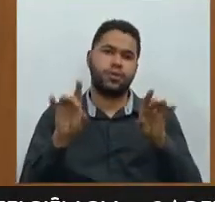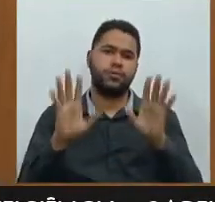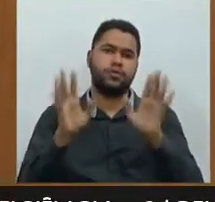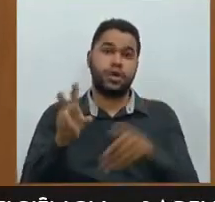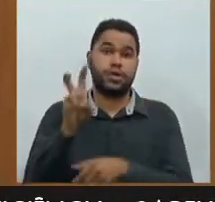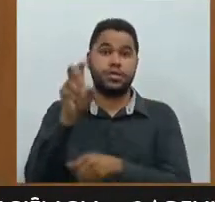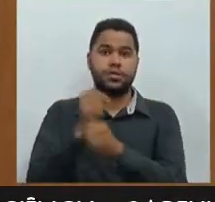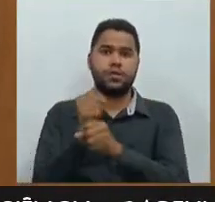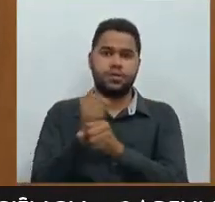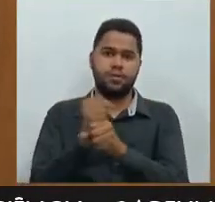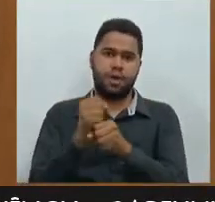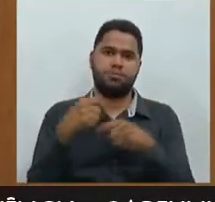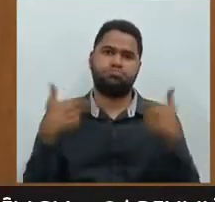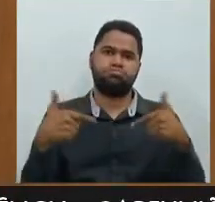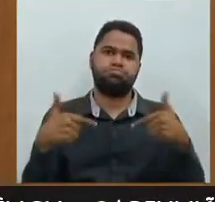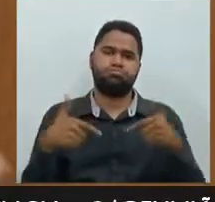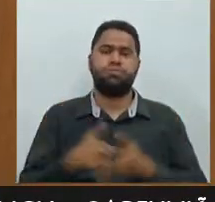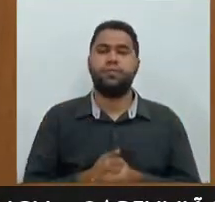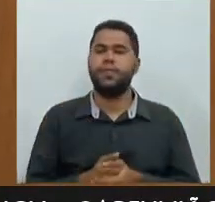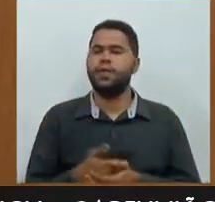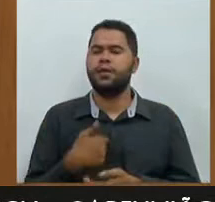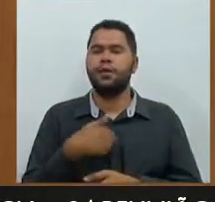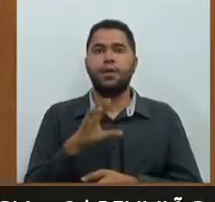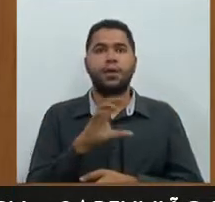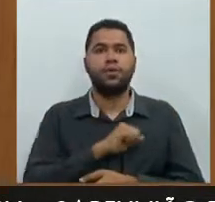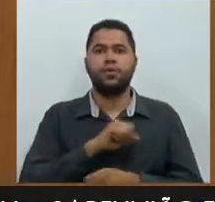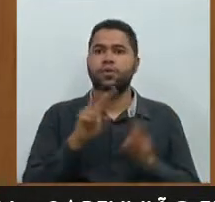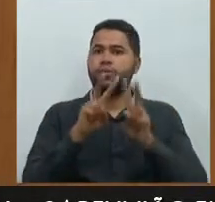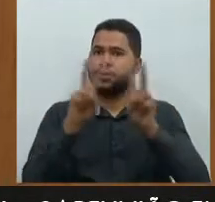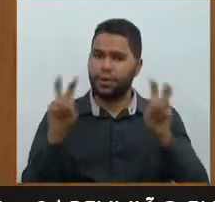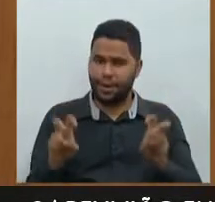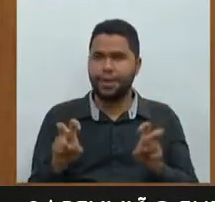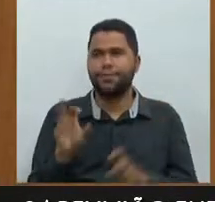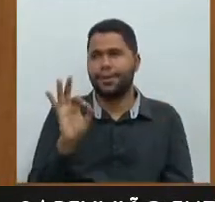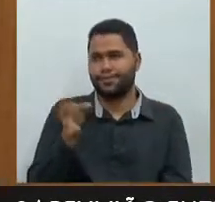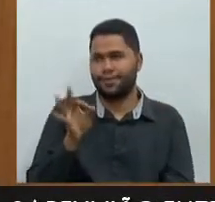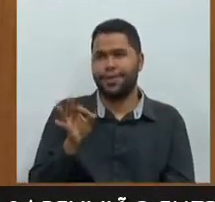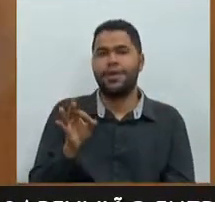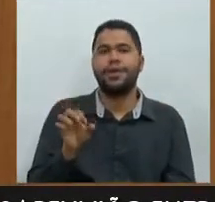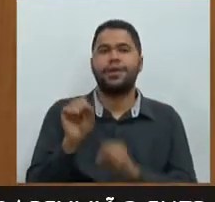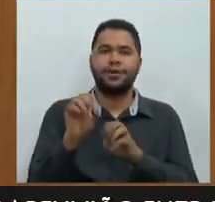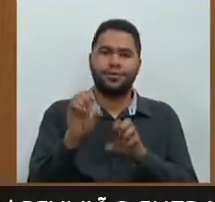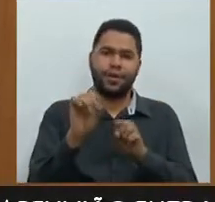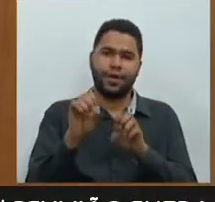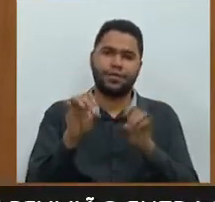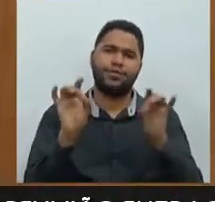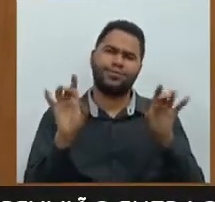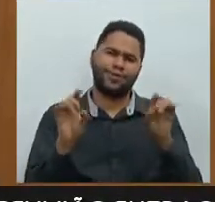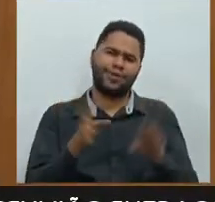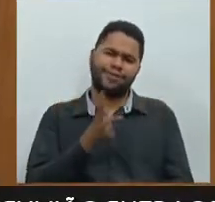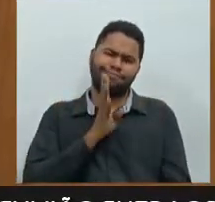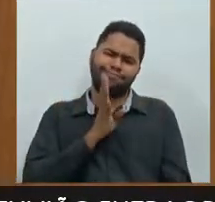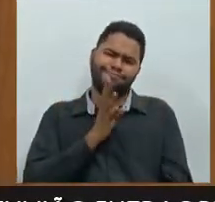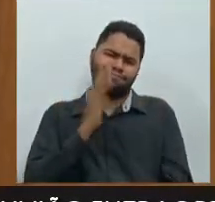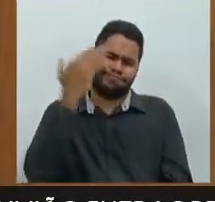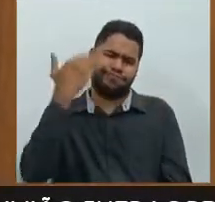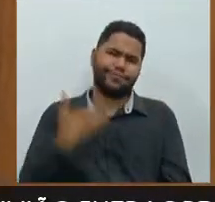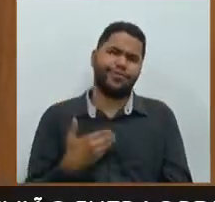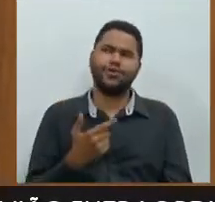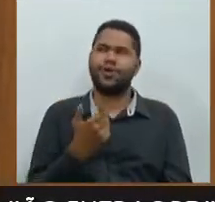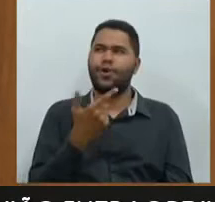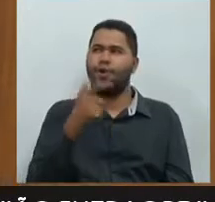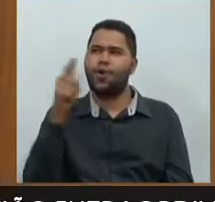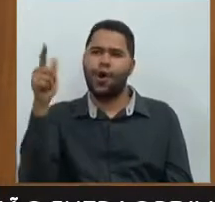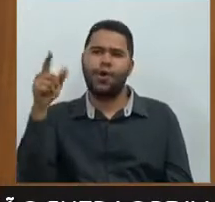atuo nessa área. Eu adoro muito falar sobre esse tema, né, deputado, da educação especial. Os meninos já me conhecem aí de